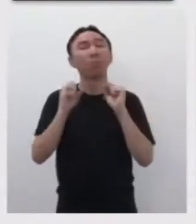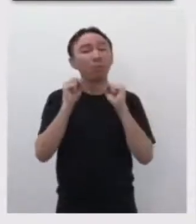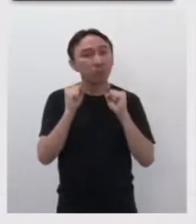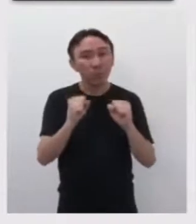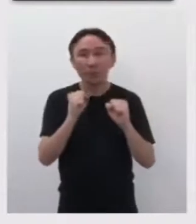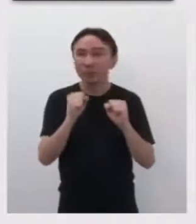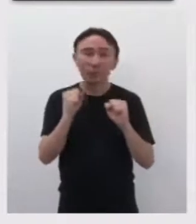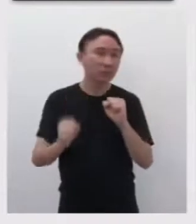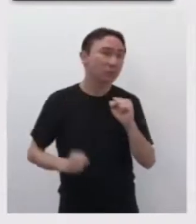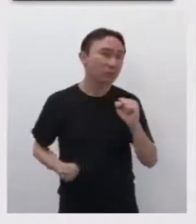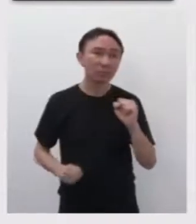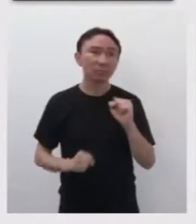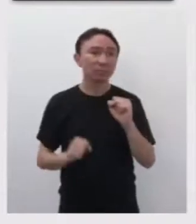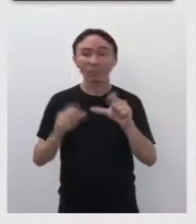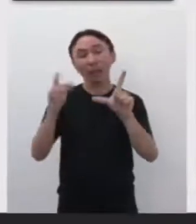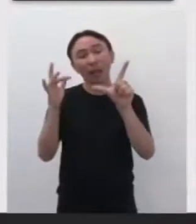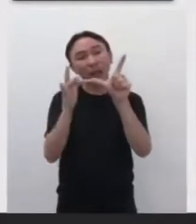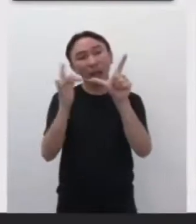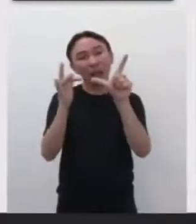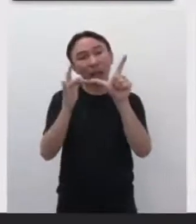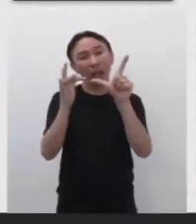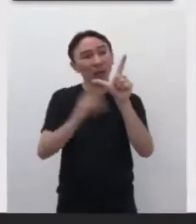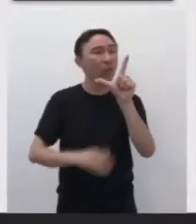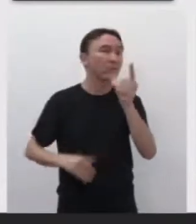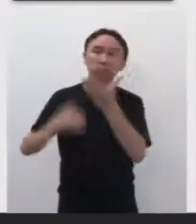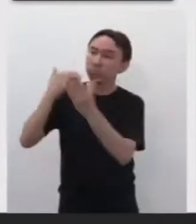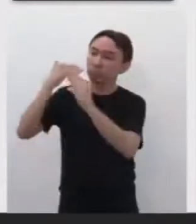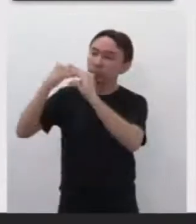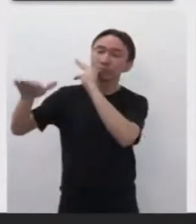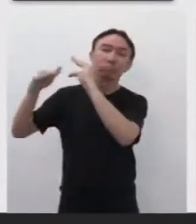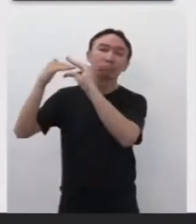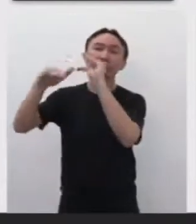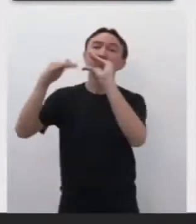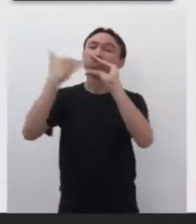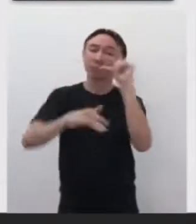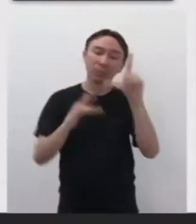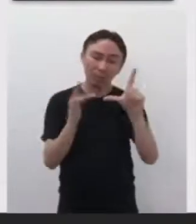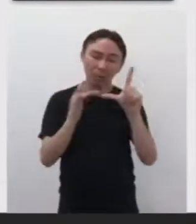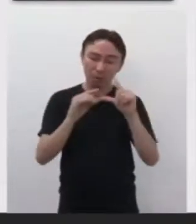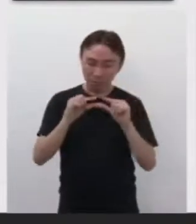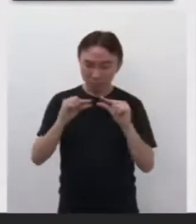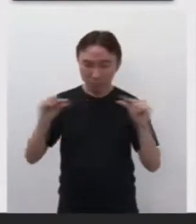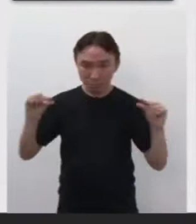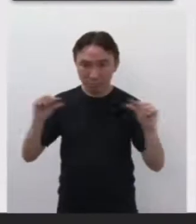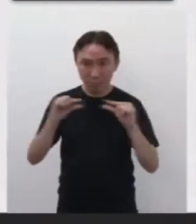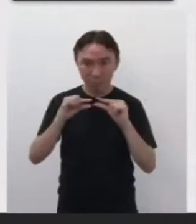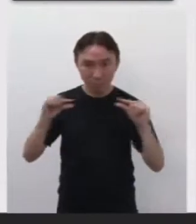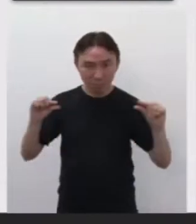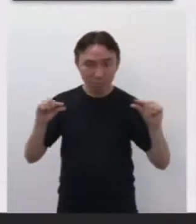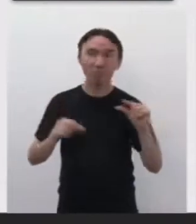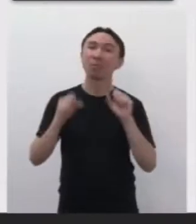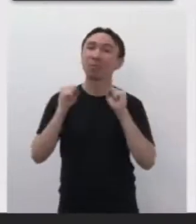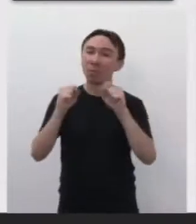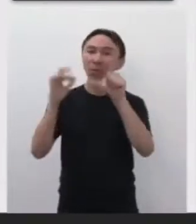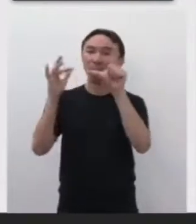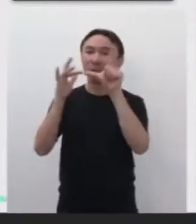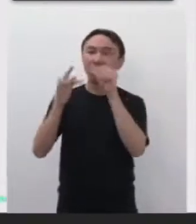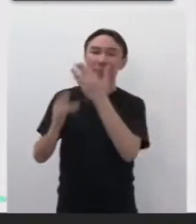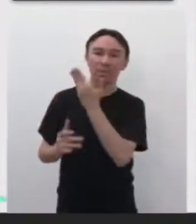compartilhados pelo link da aula, né? Aqui, olha, questão 3, por exemplo. Né?